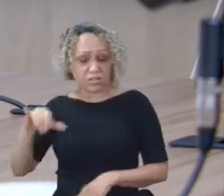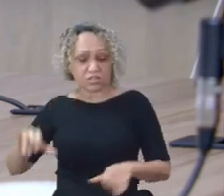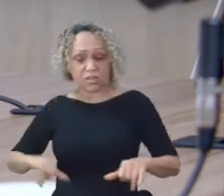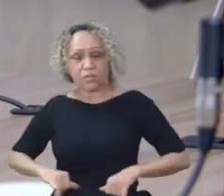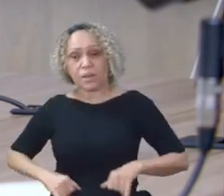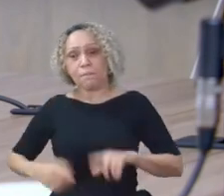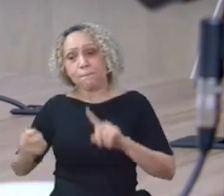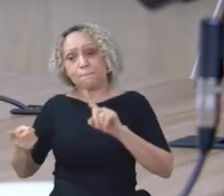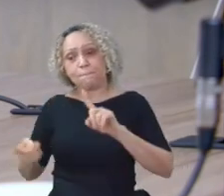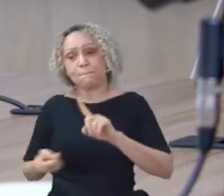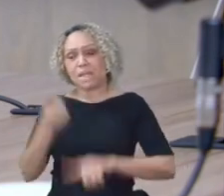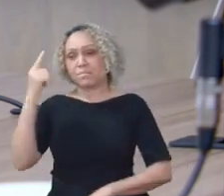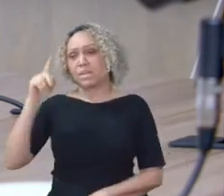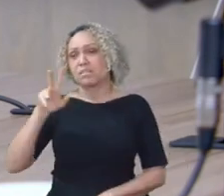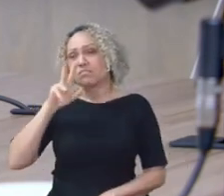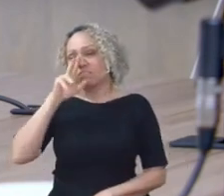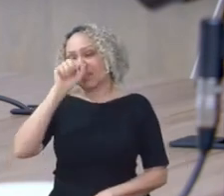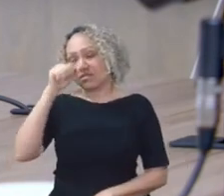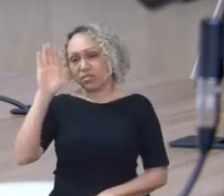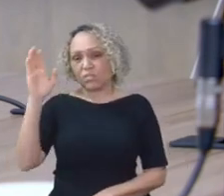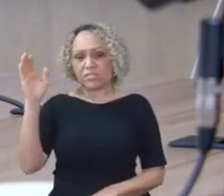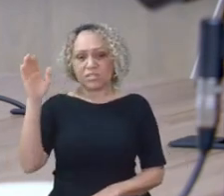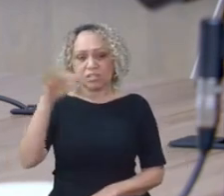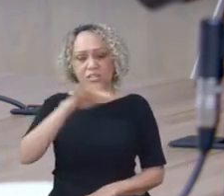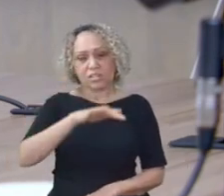a todos esses empreendimentos dentro do território.